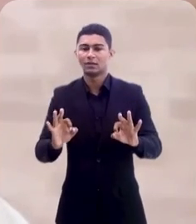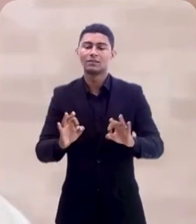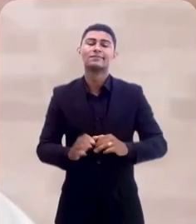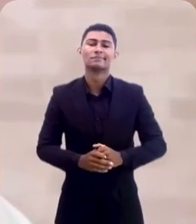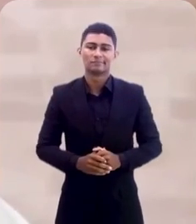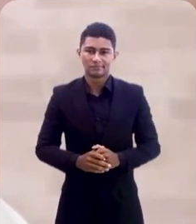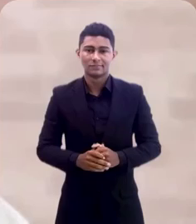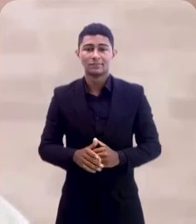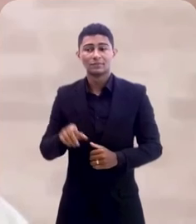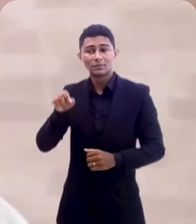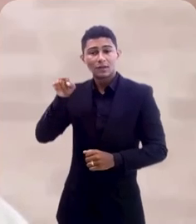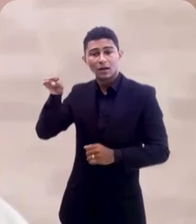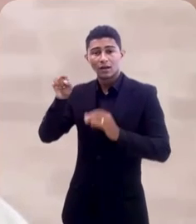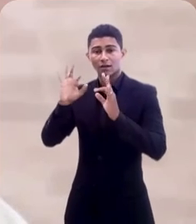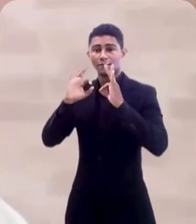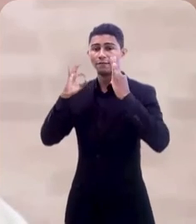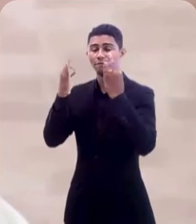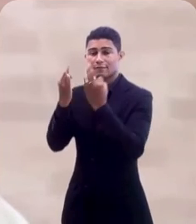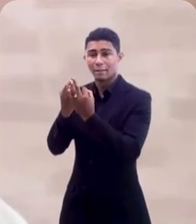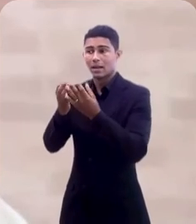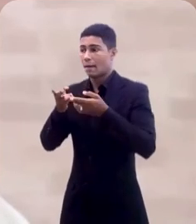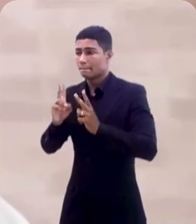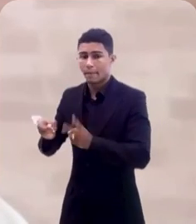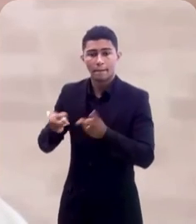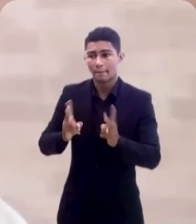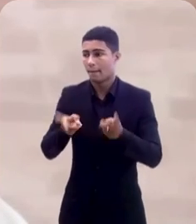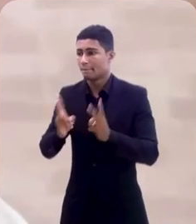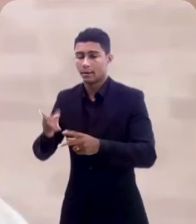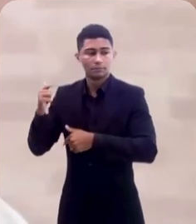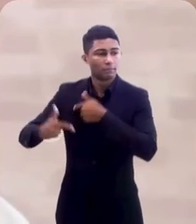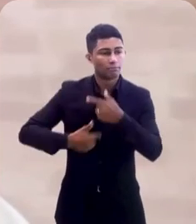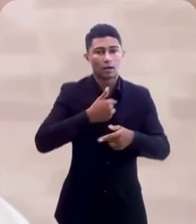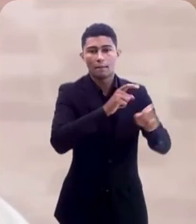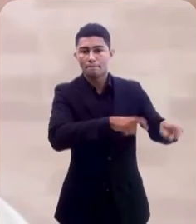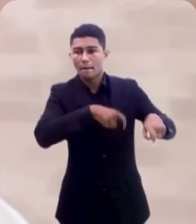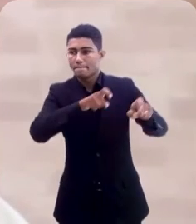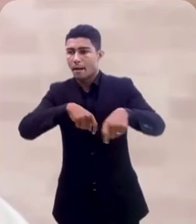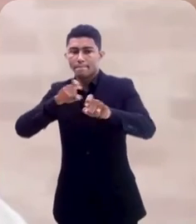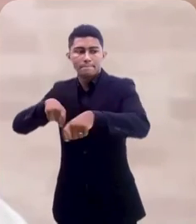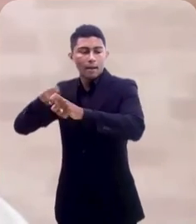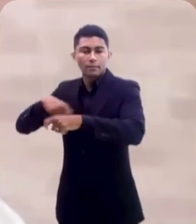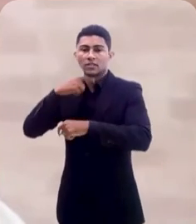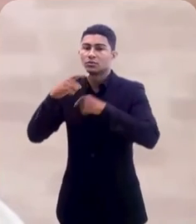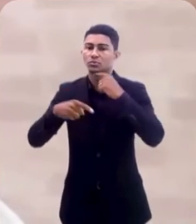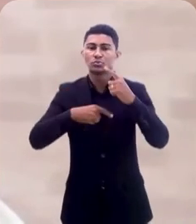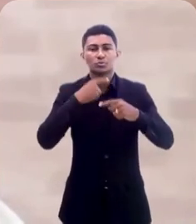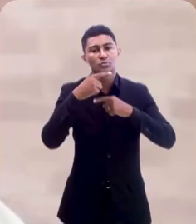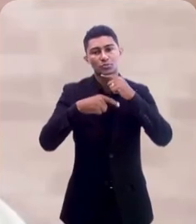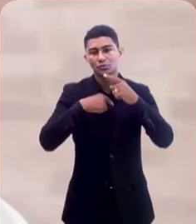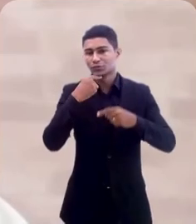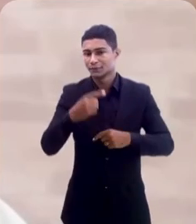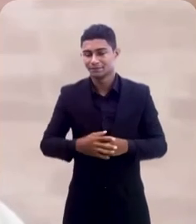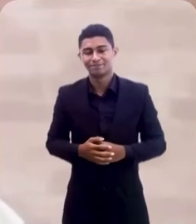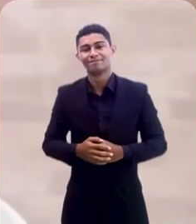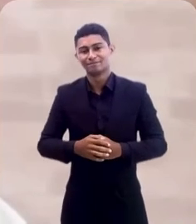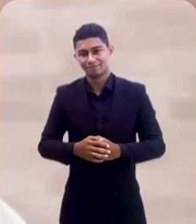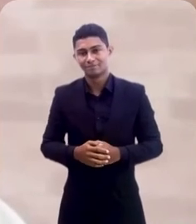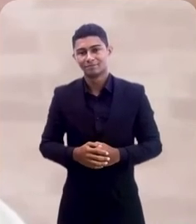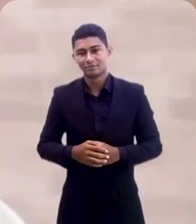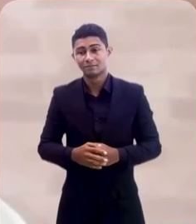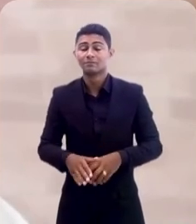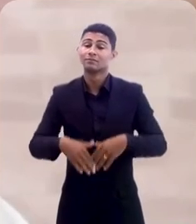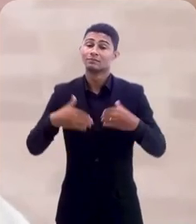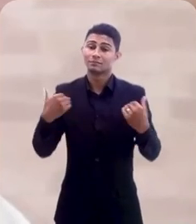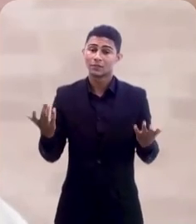para a manutenção dessa família dentro de uma propriedade que muitas vezes é explorada por várias